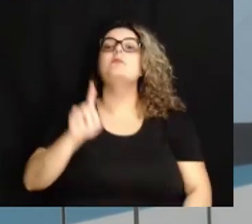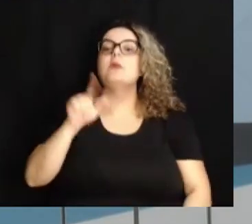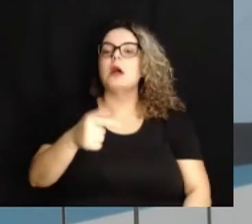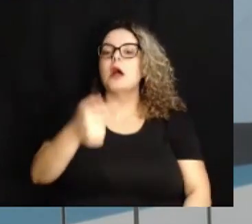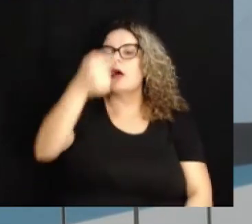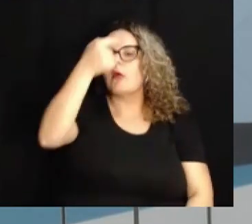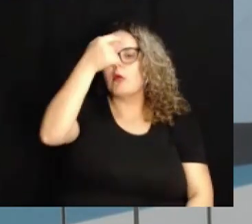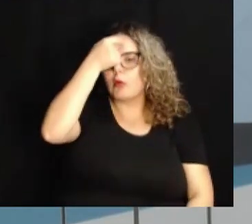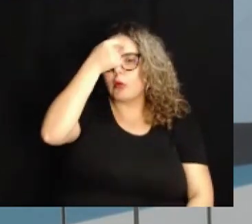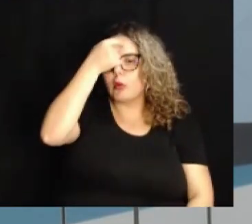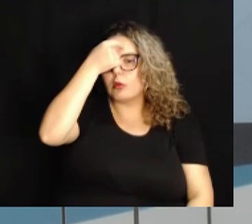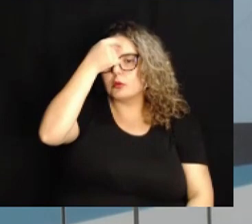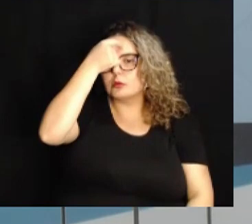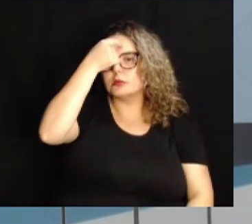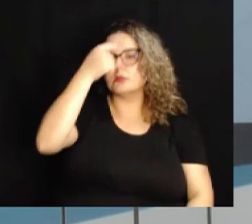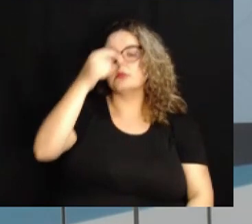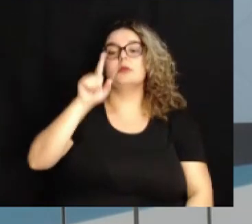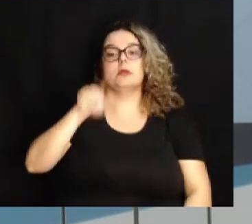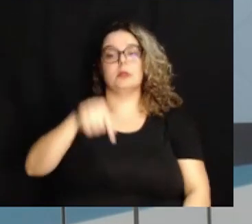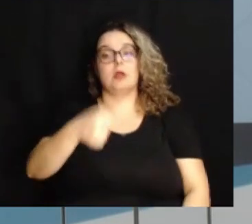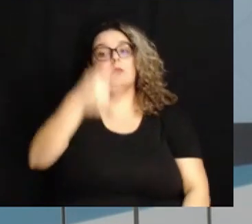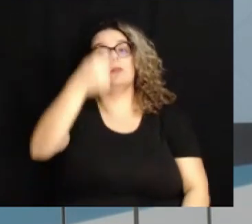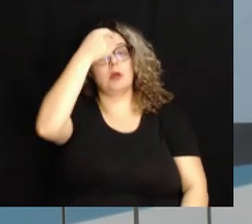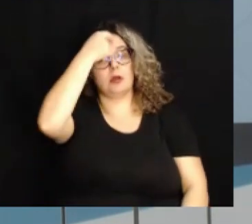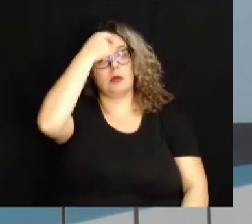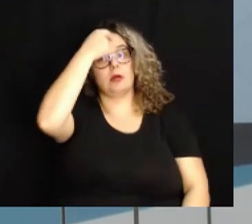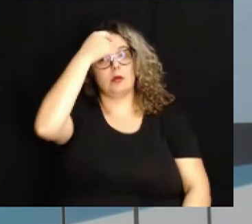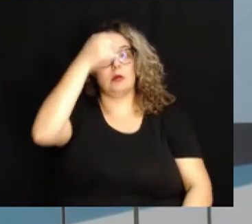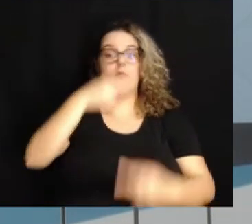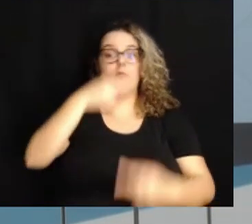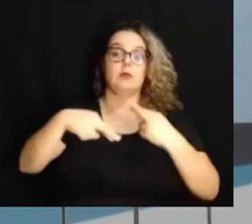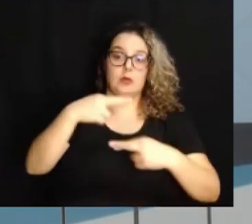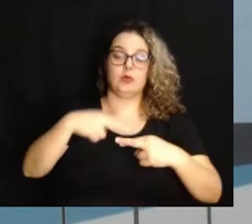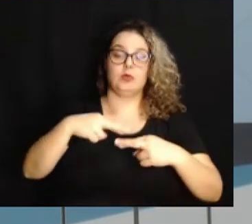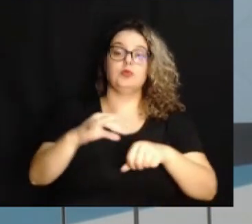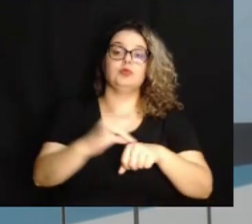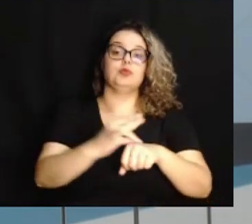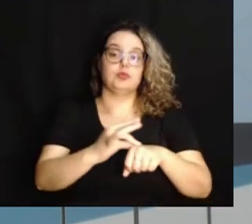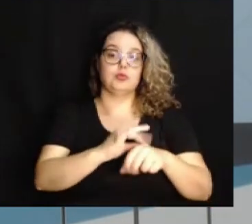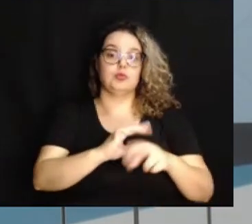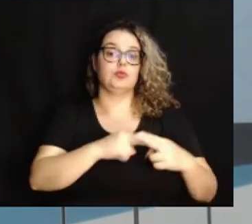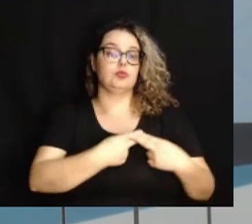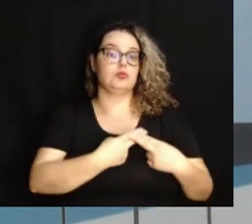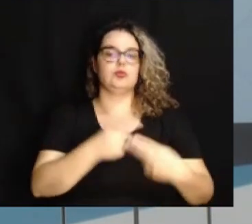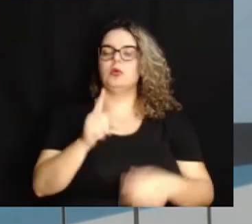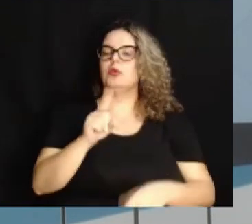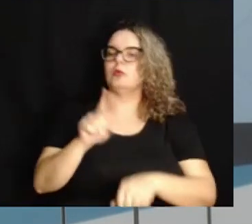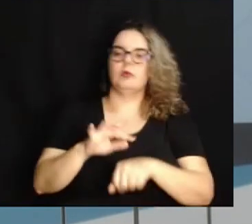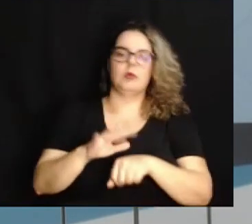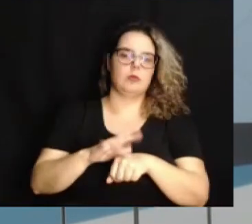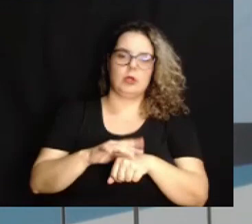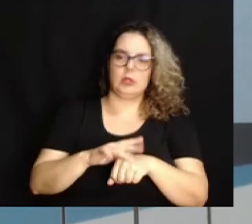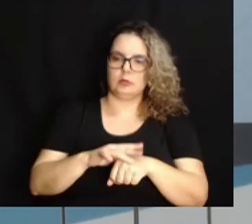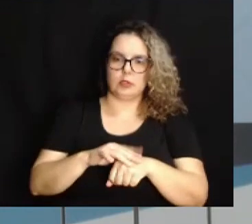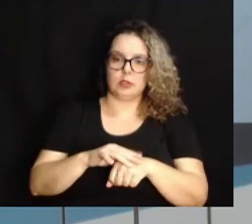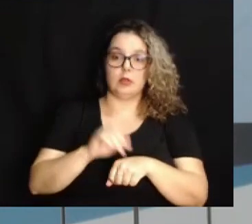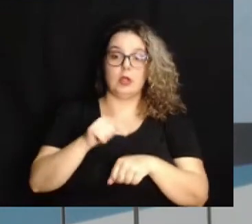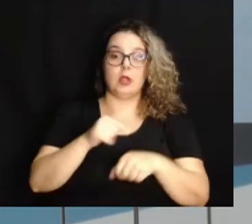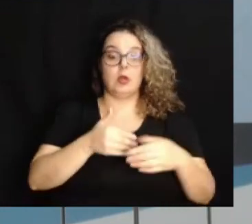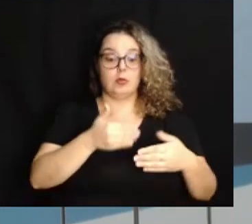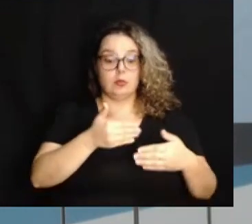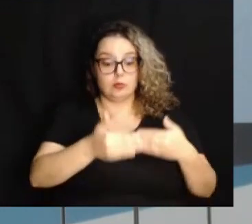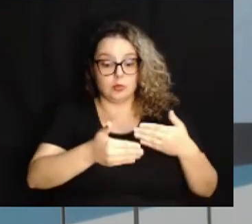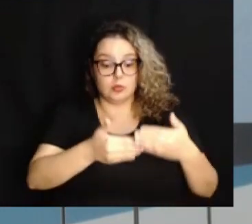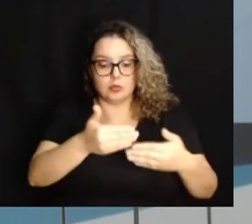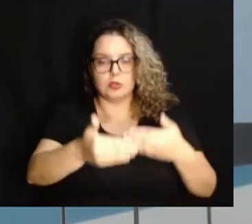por essa consciência que passa essa questão do luto, que o luto não é uma doença. O luto, ele é o processo que te ajuda